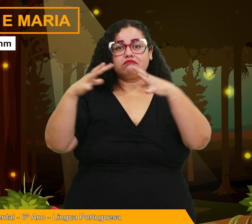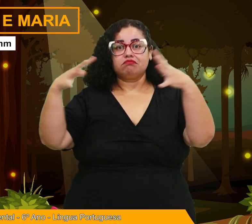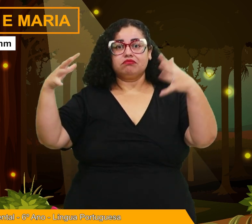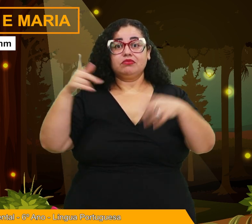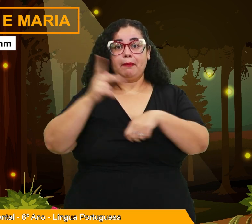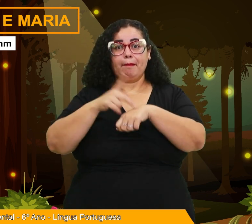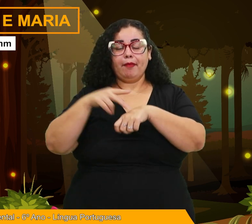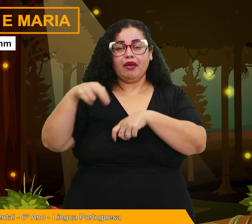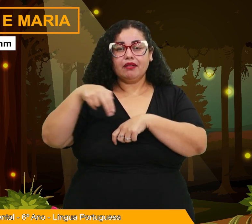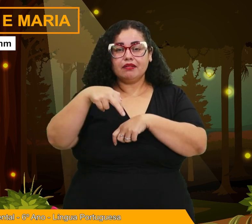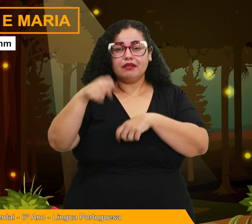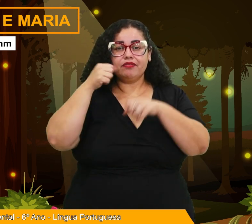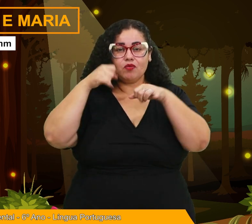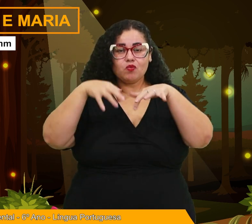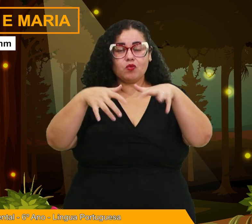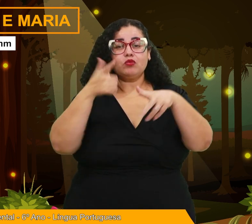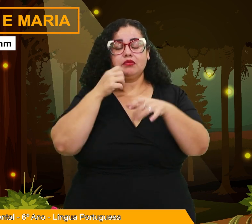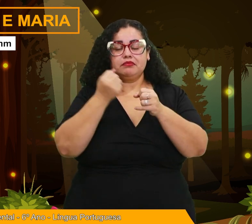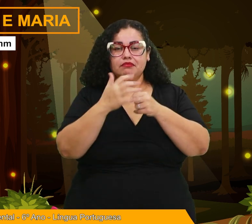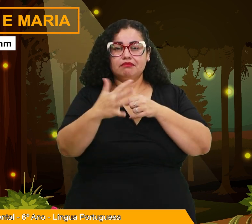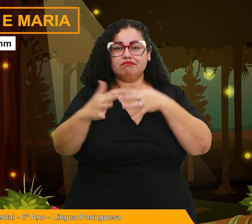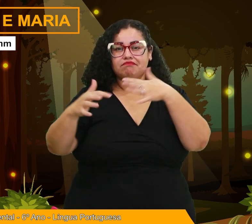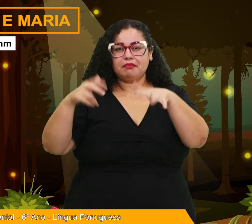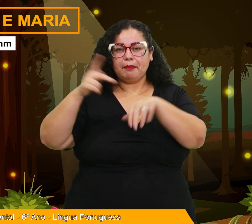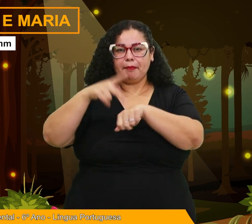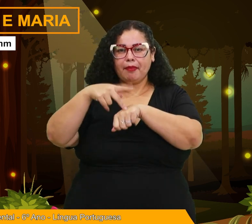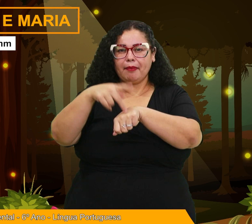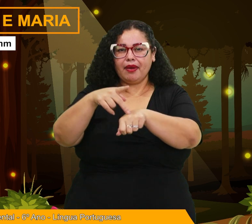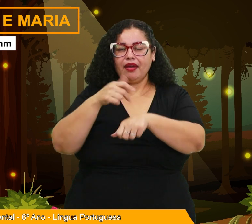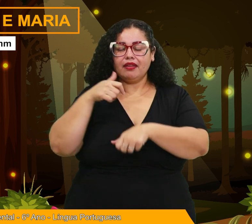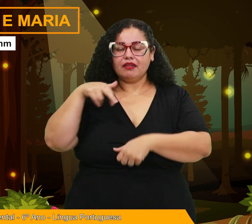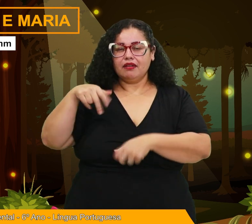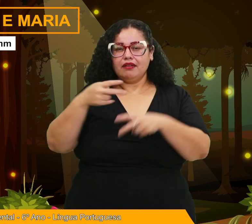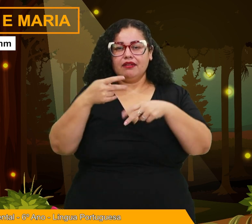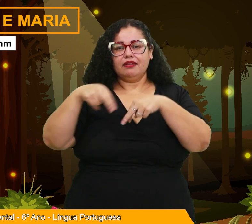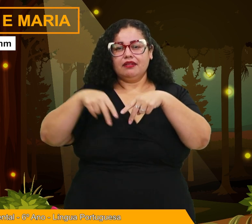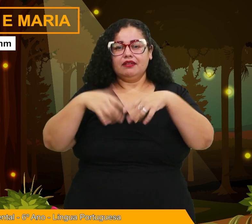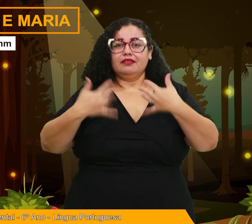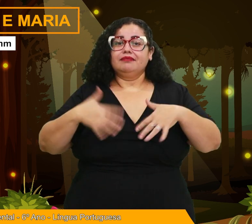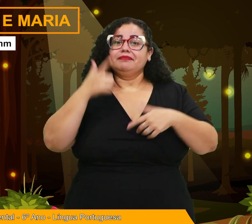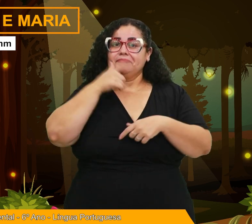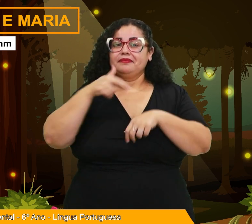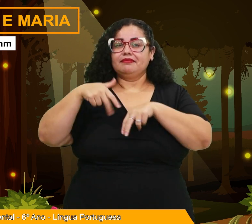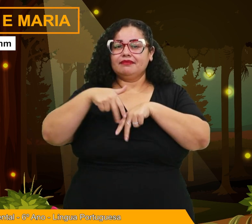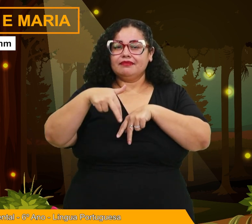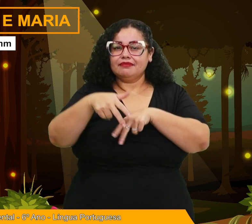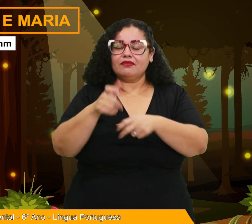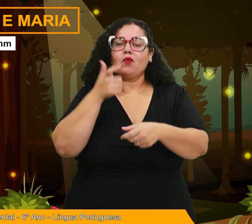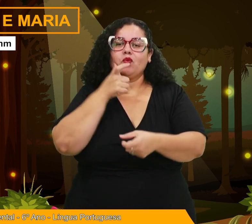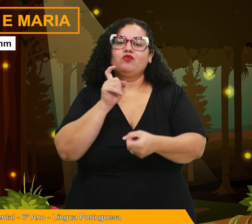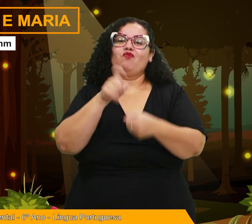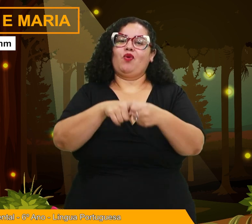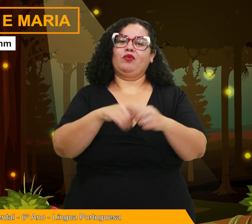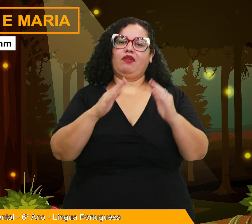tinha deixado cair pelo atalho começaram a brilhar. Seguindo os irmãos, conseguiram voltar até a cabana.